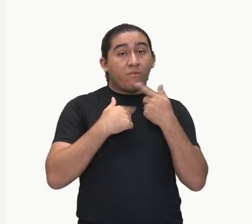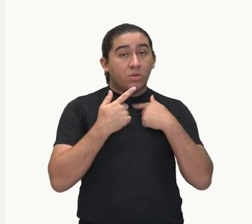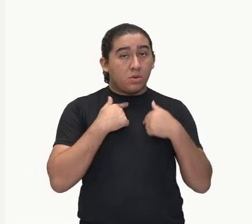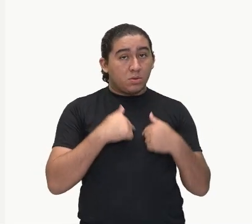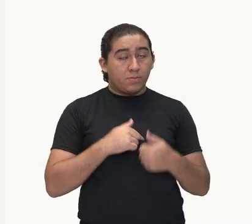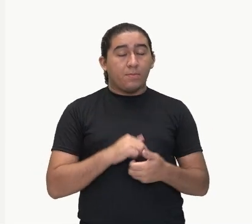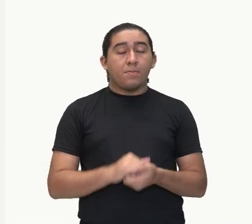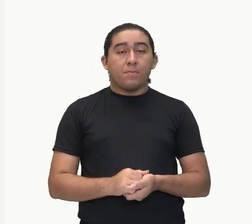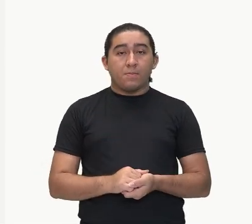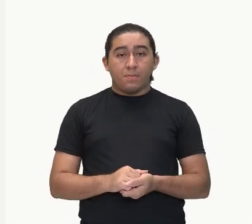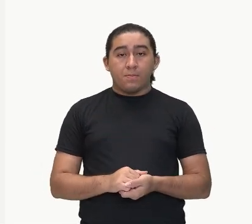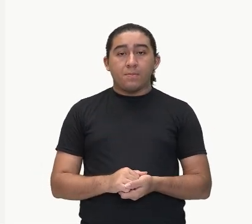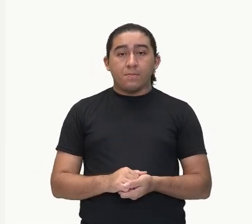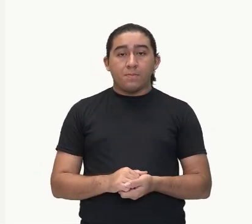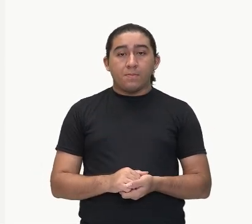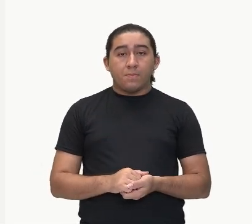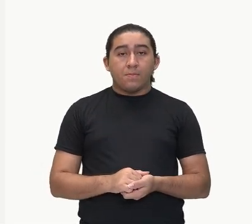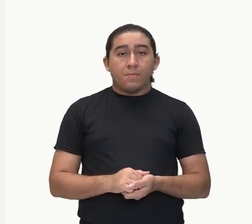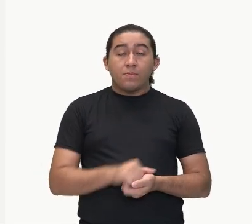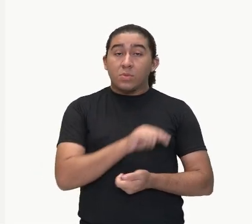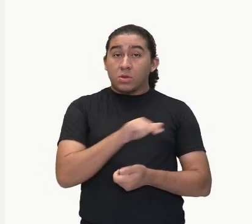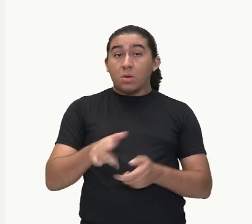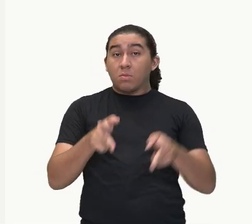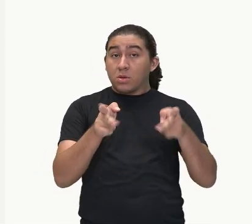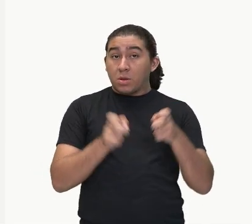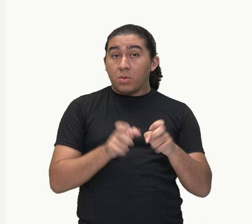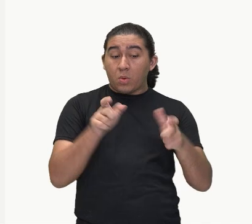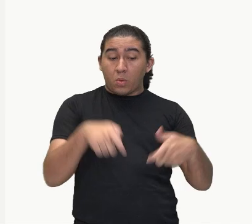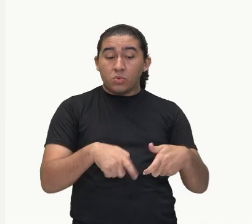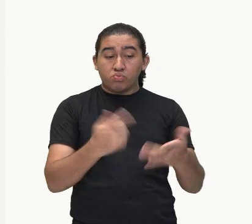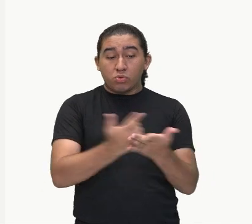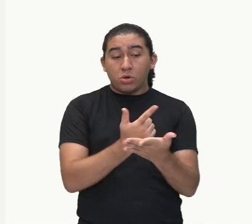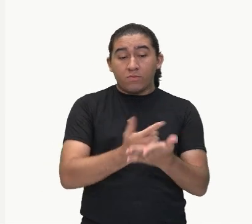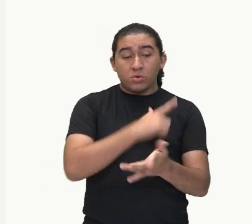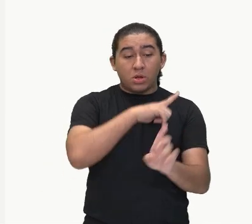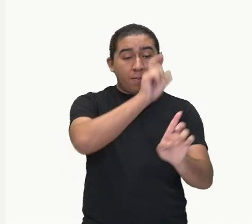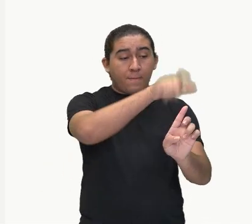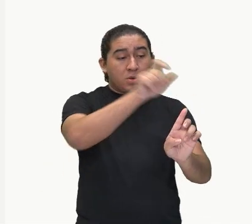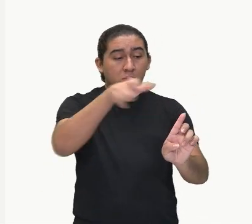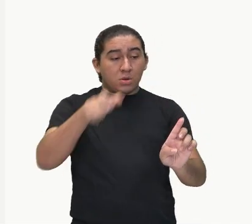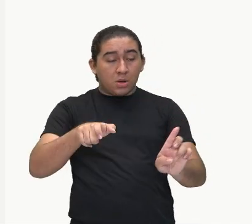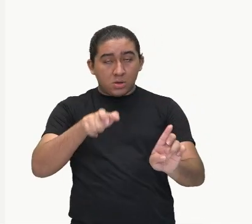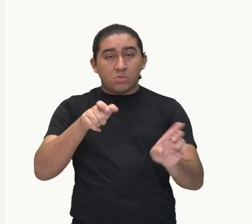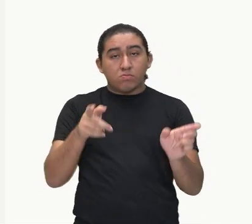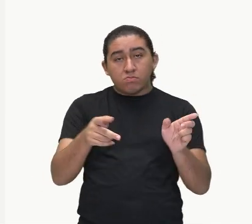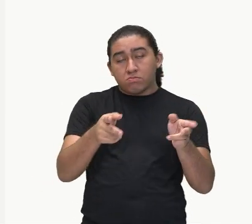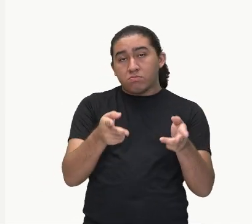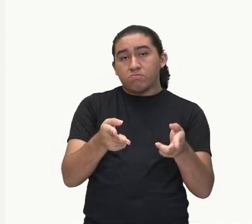instintos. Vocês vão ver muito isso nos personagens, né? Então, vem aquilo que